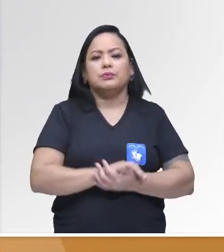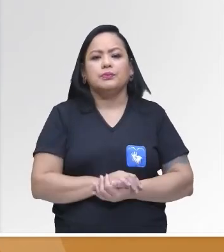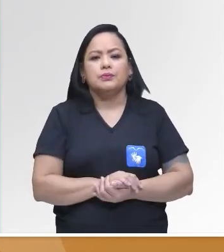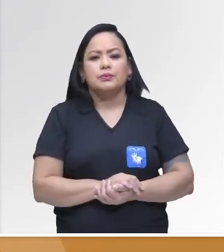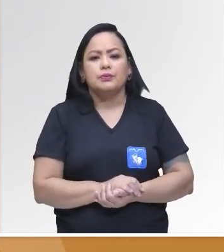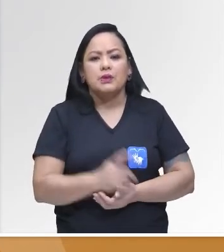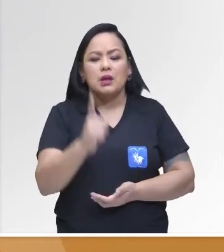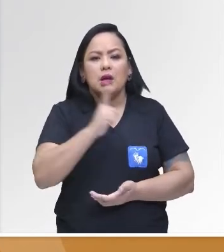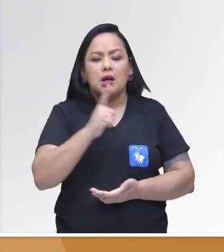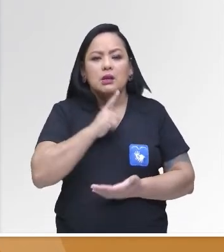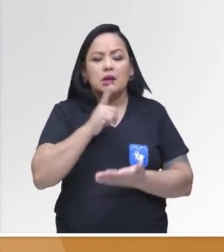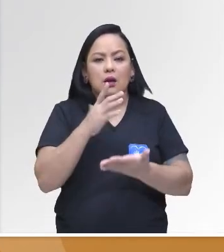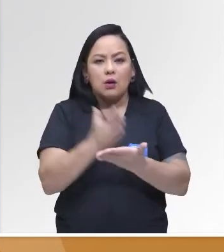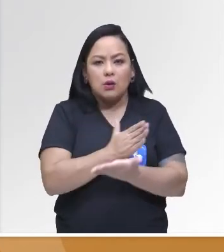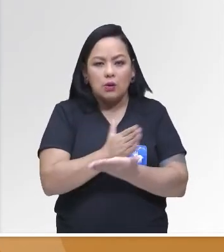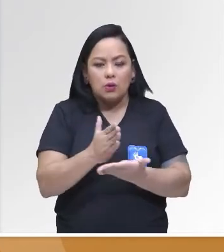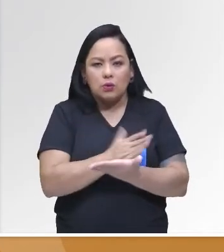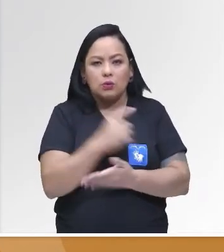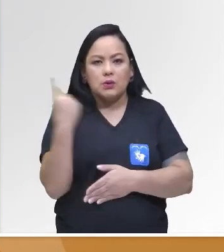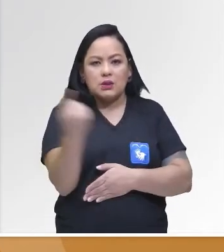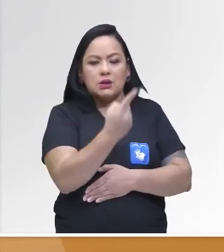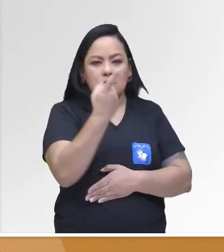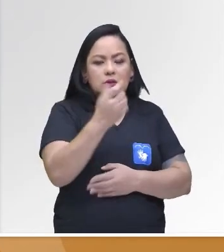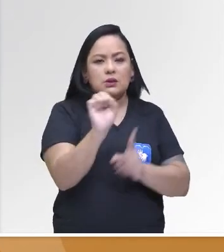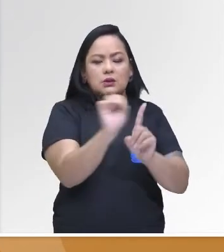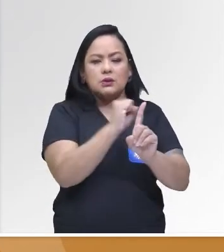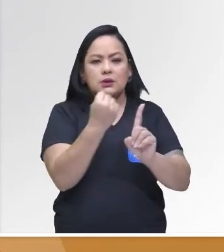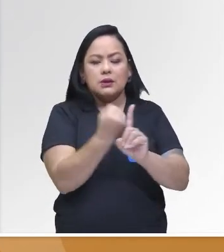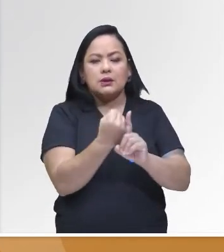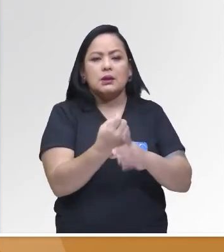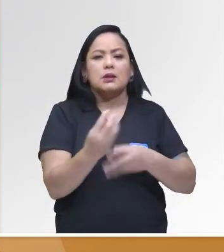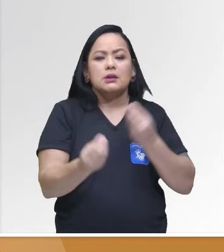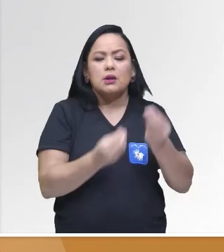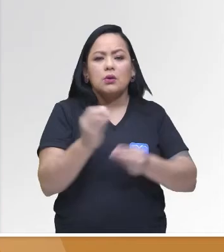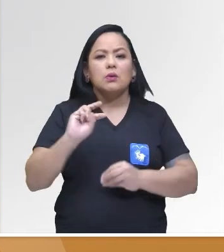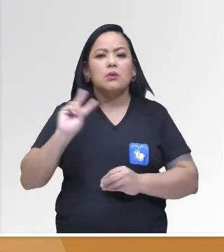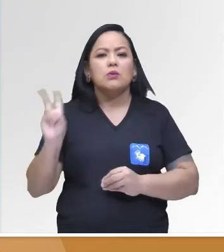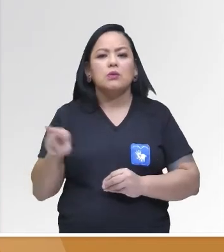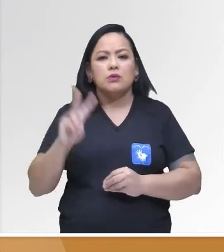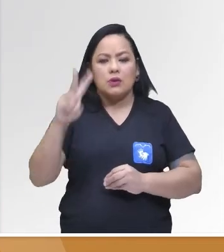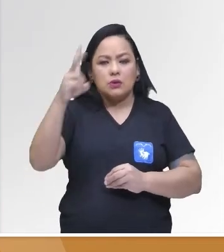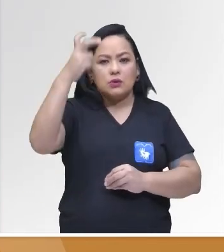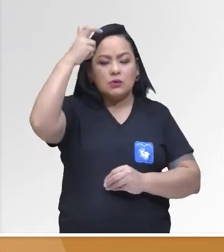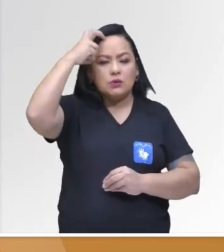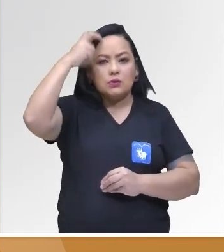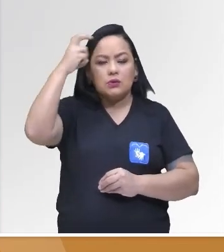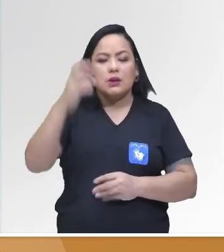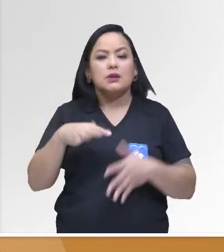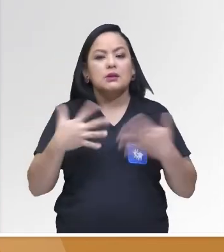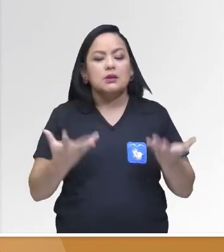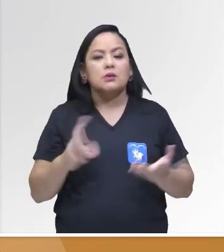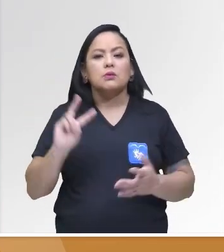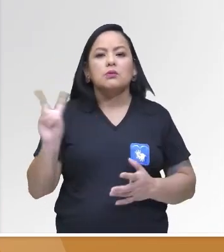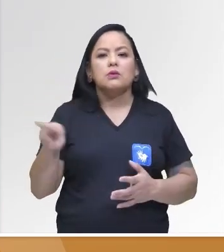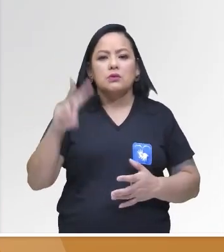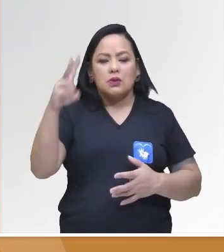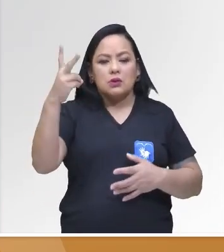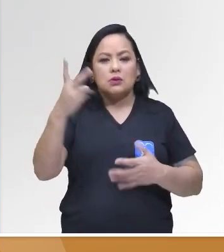Existem algumas coisas na nossa sociedade que são os valores culturais, e esses valores